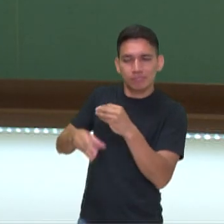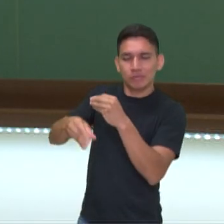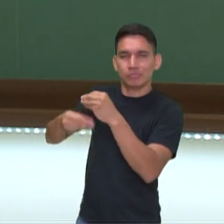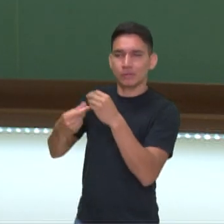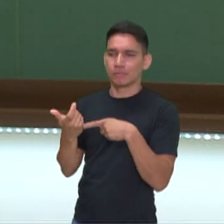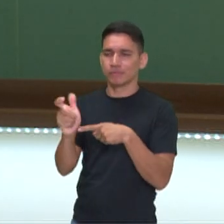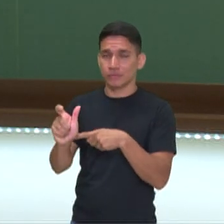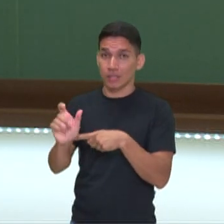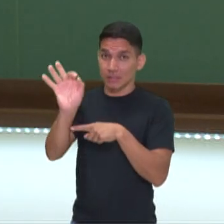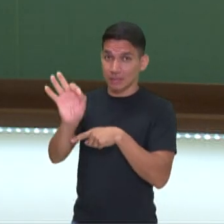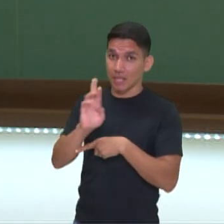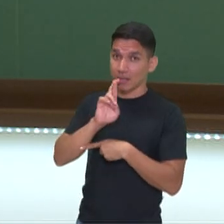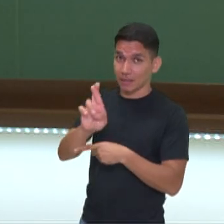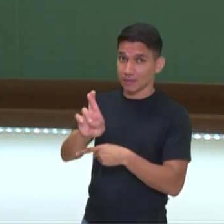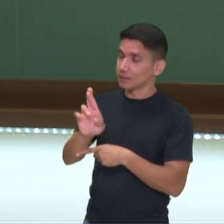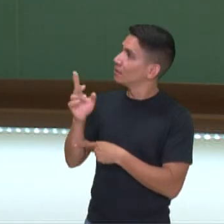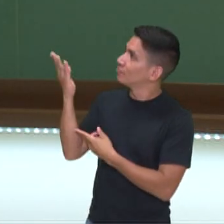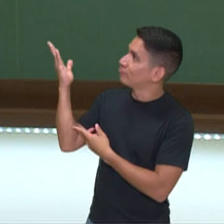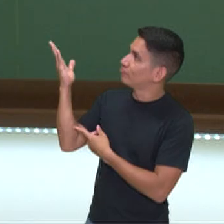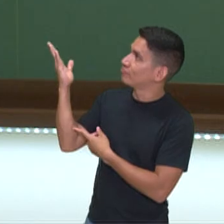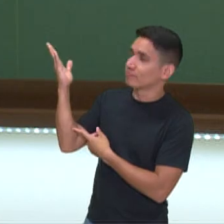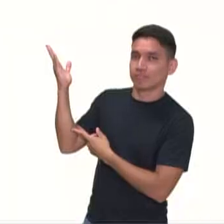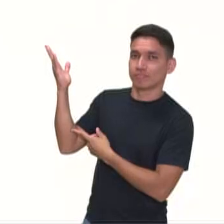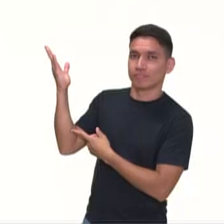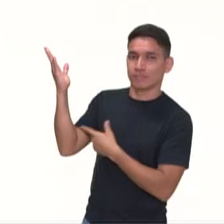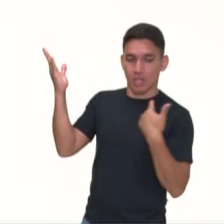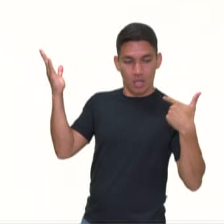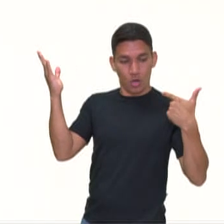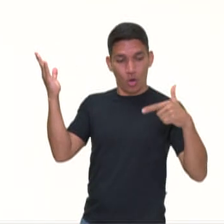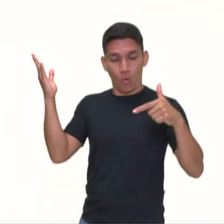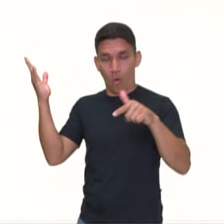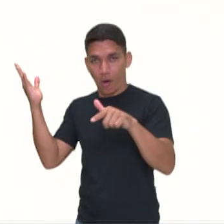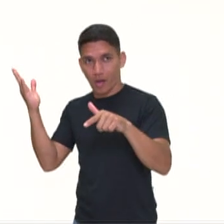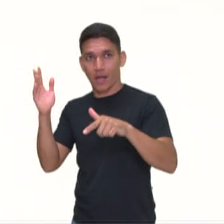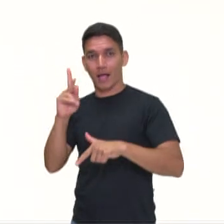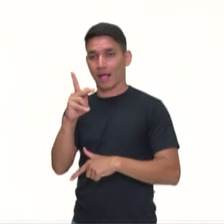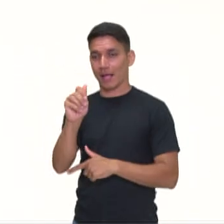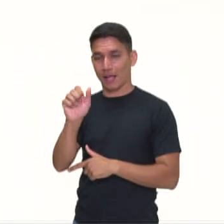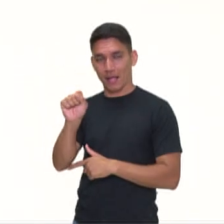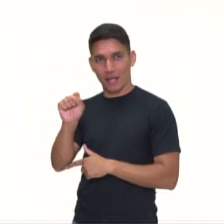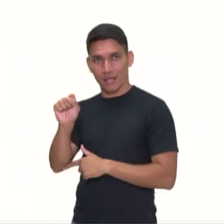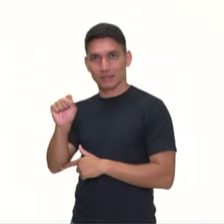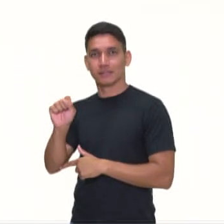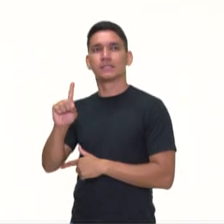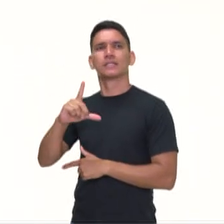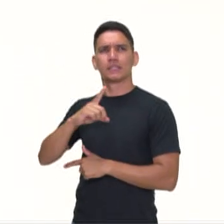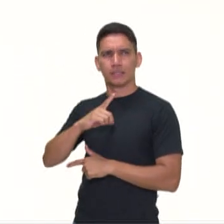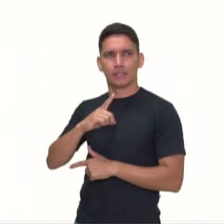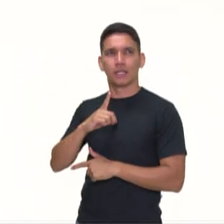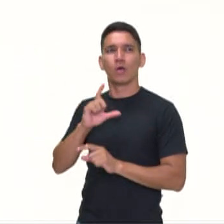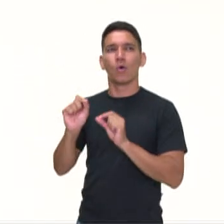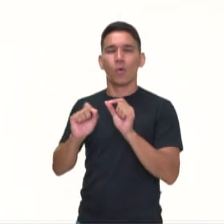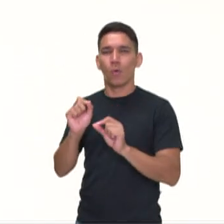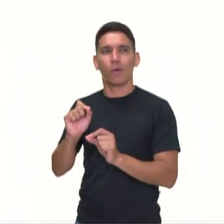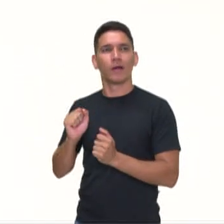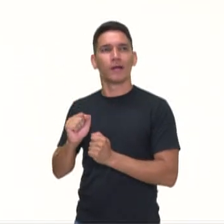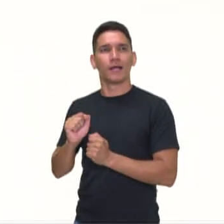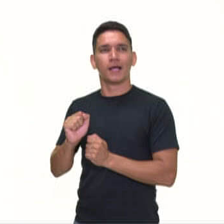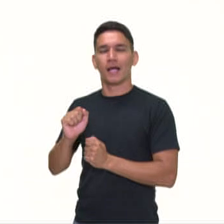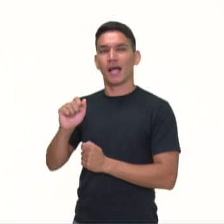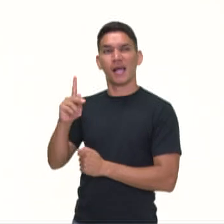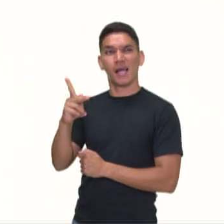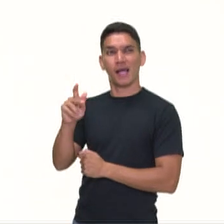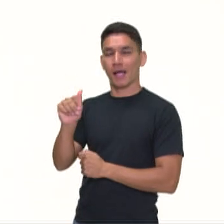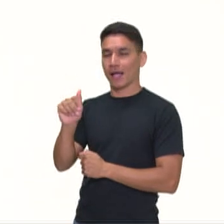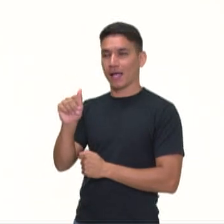como resposta, ou teremos como resposta, works, has e reads. Por exemplo, Louis works in the city,